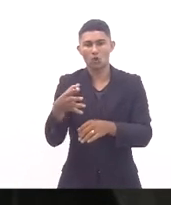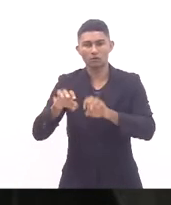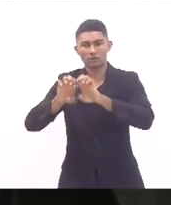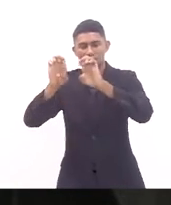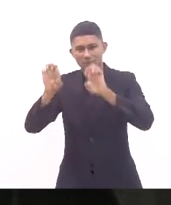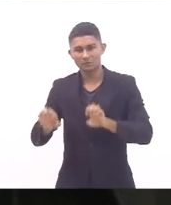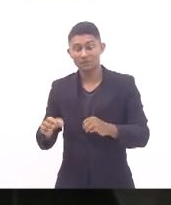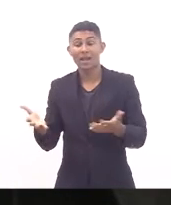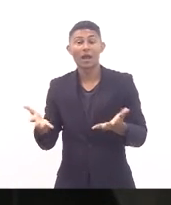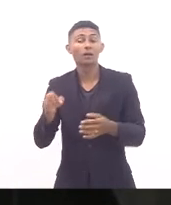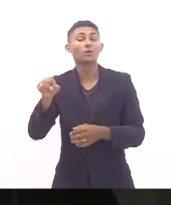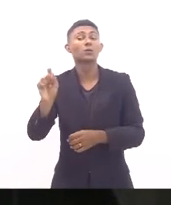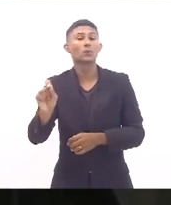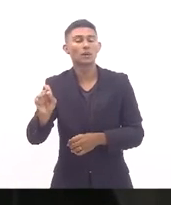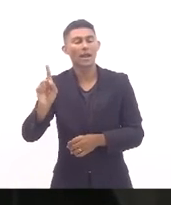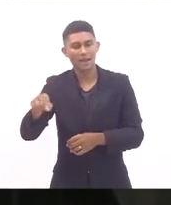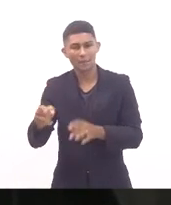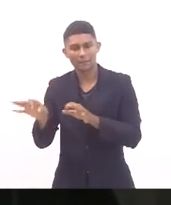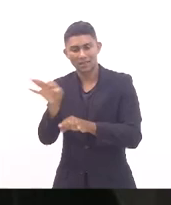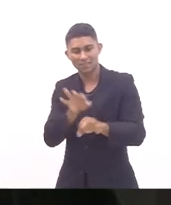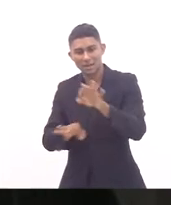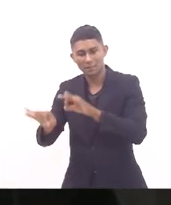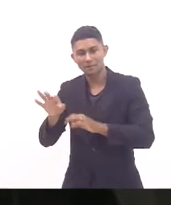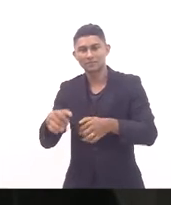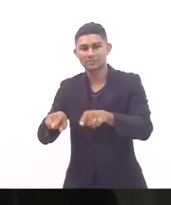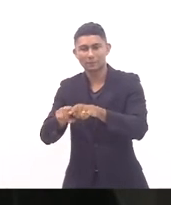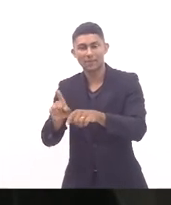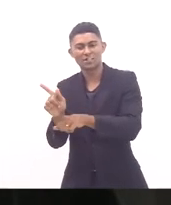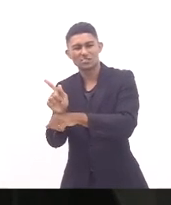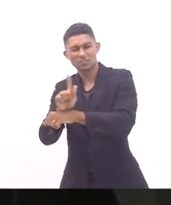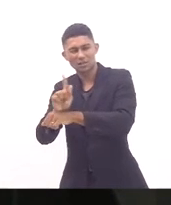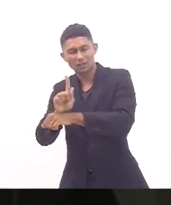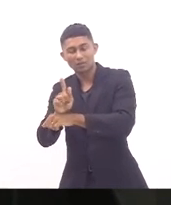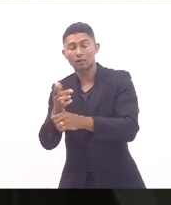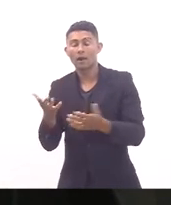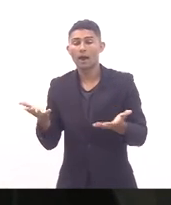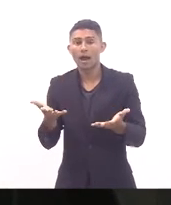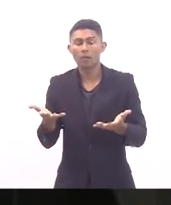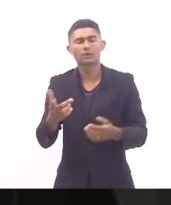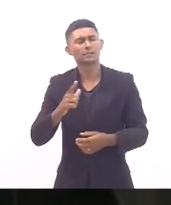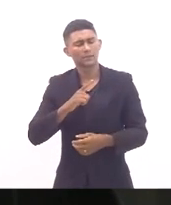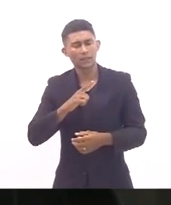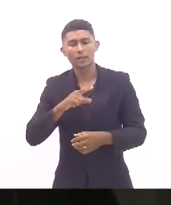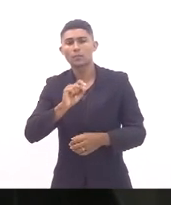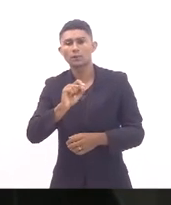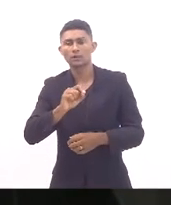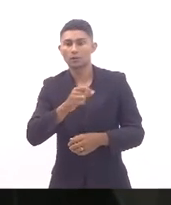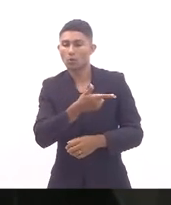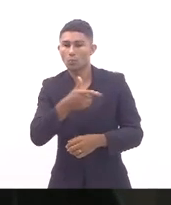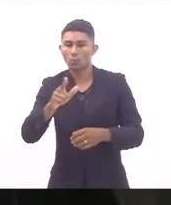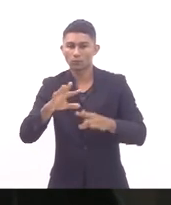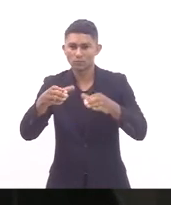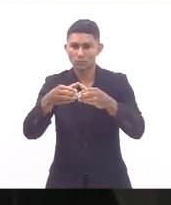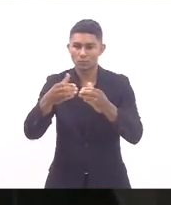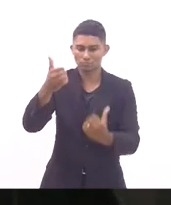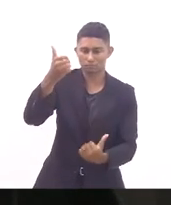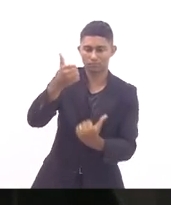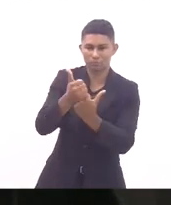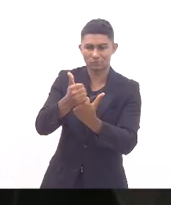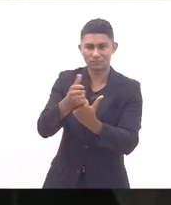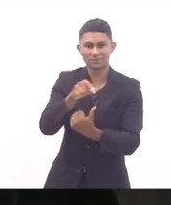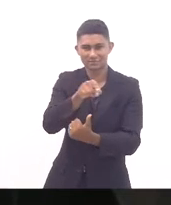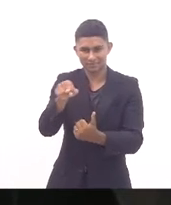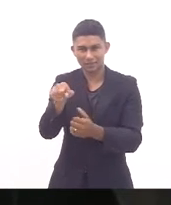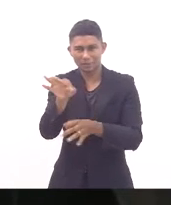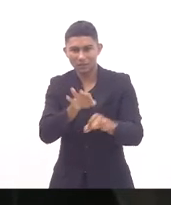planejamento e gestão que haja uma subsecretaria de planejamento estratégico que está